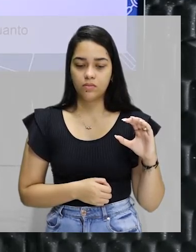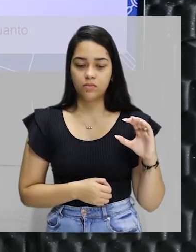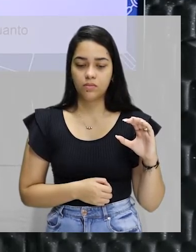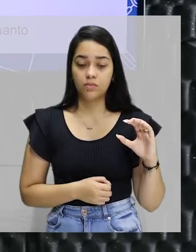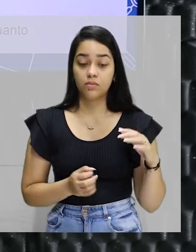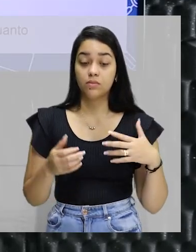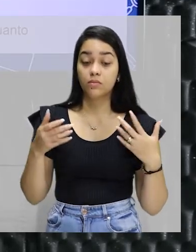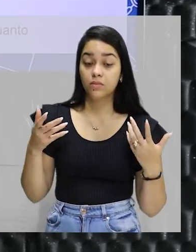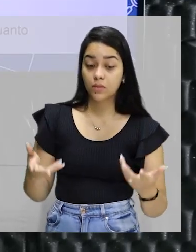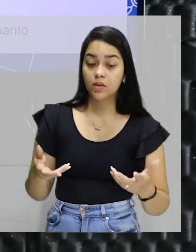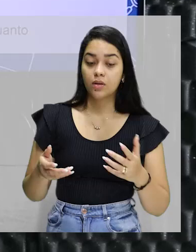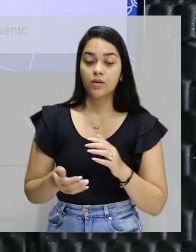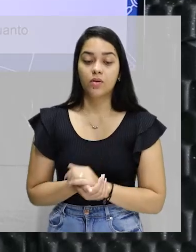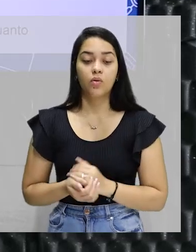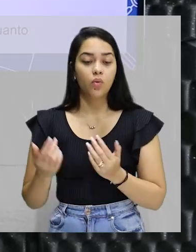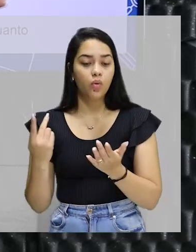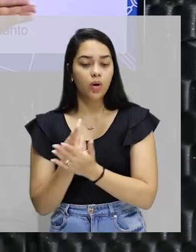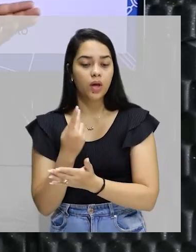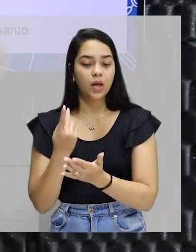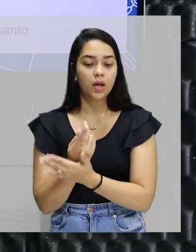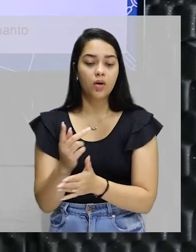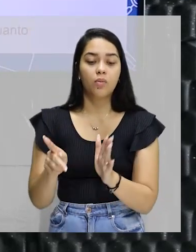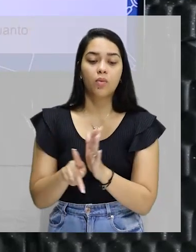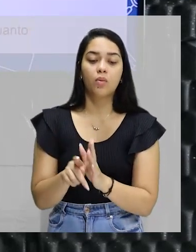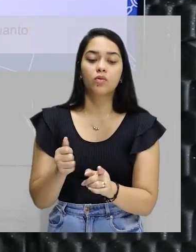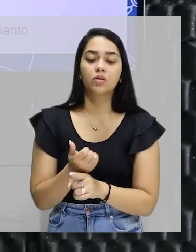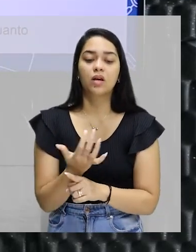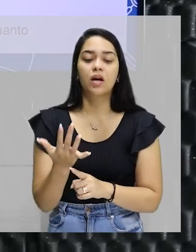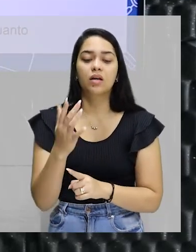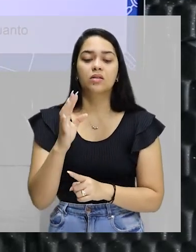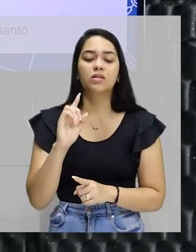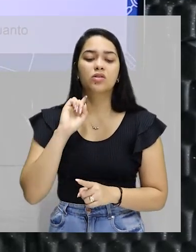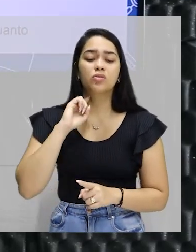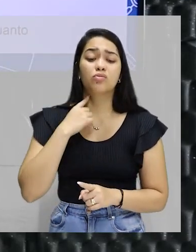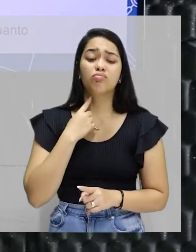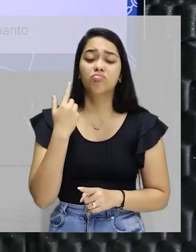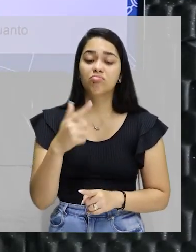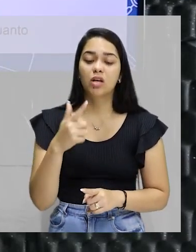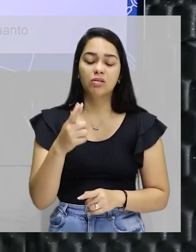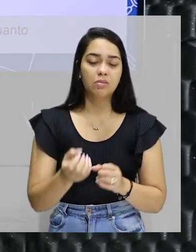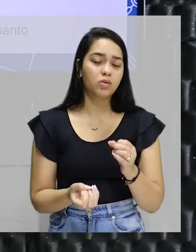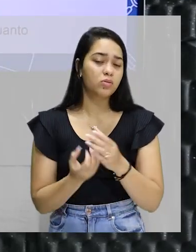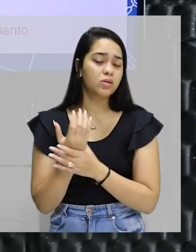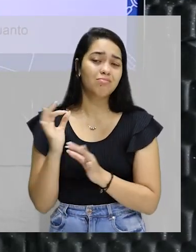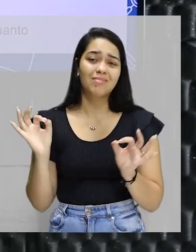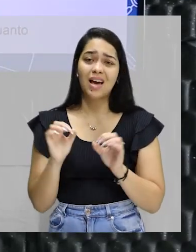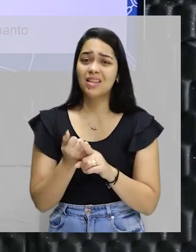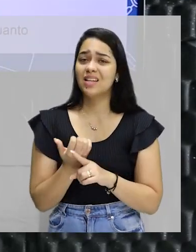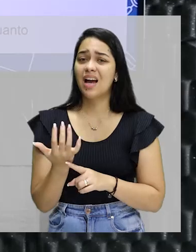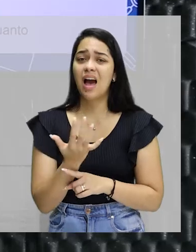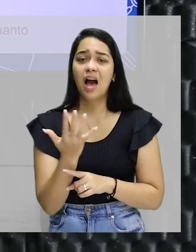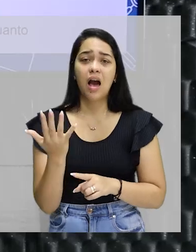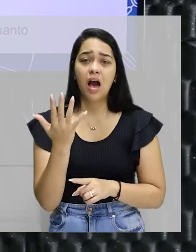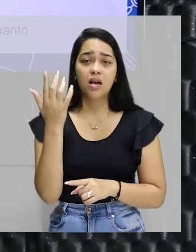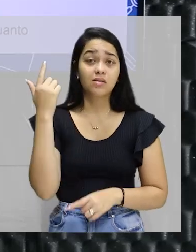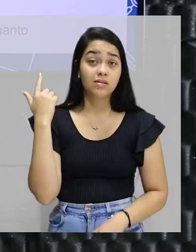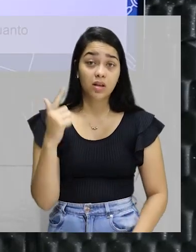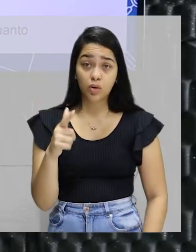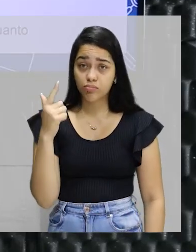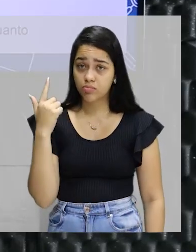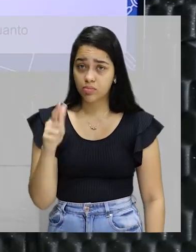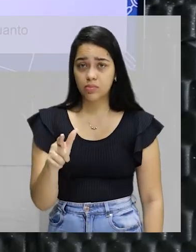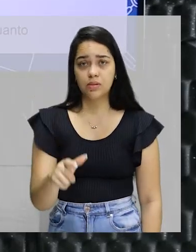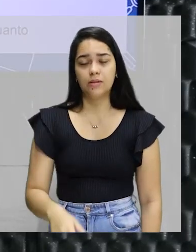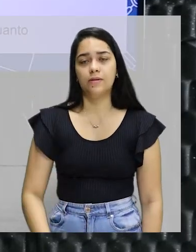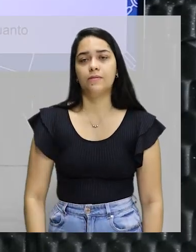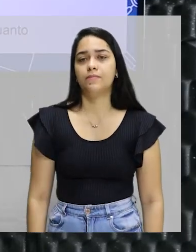Turminha, o erro aqui está nos gases tóxicos. Não há produção de gases, certo? Não há produção de